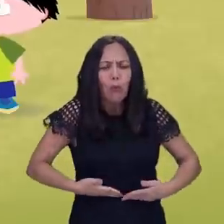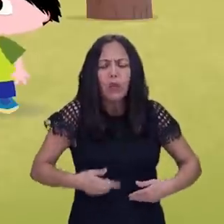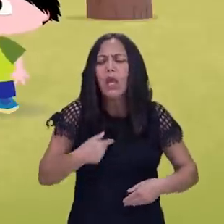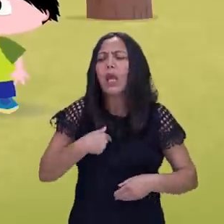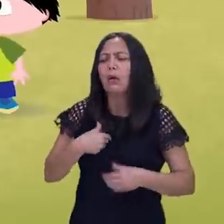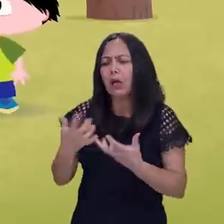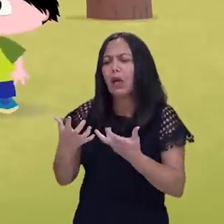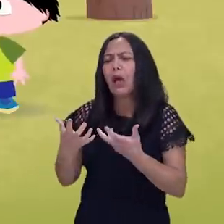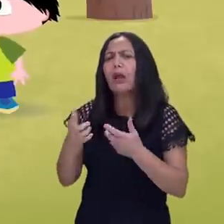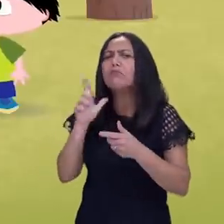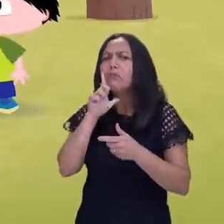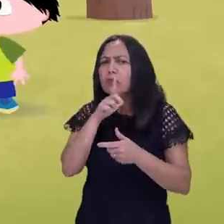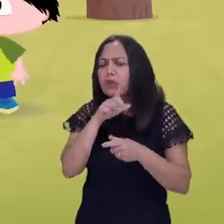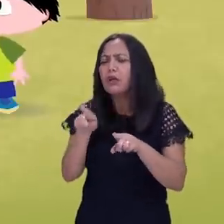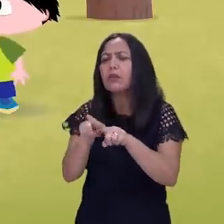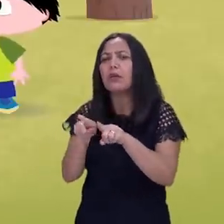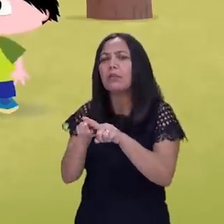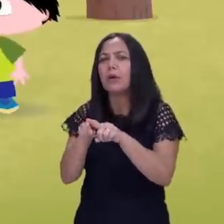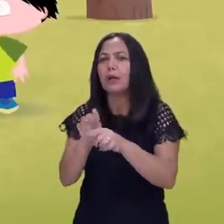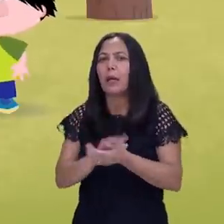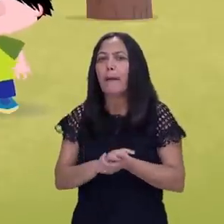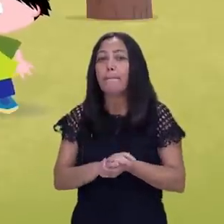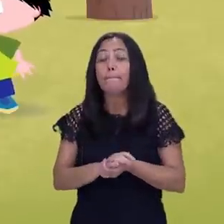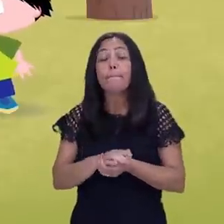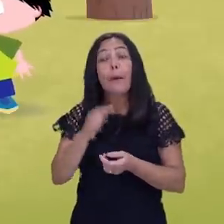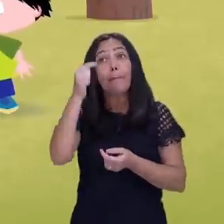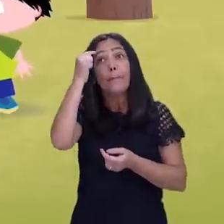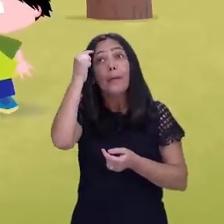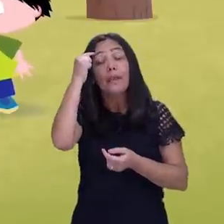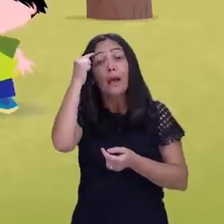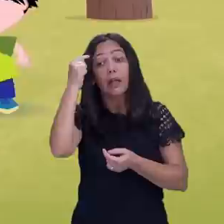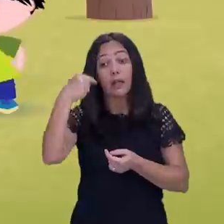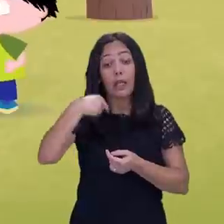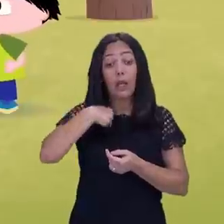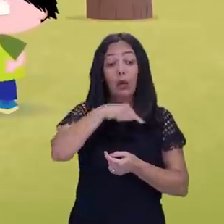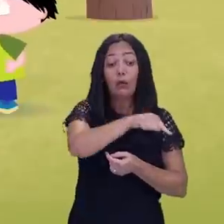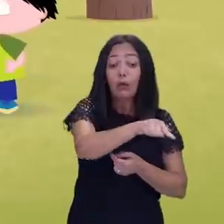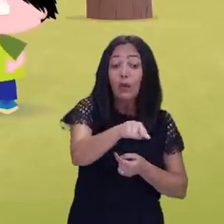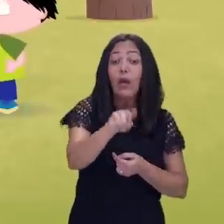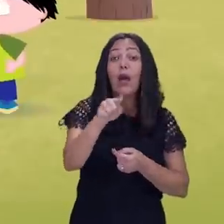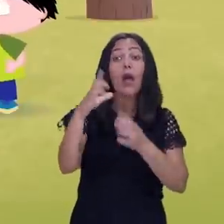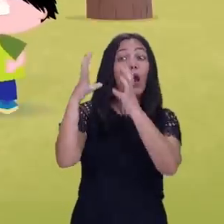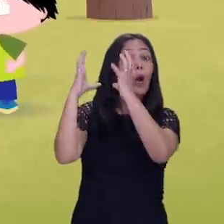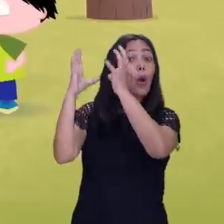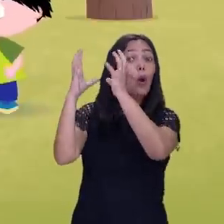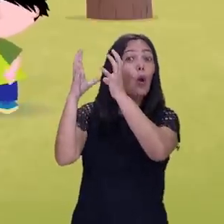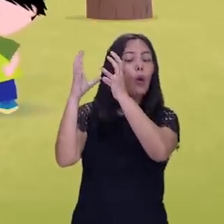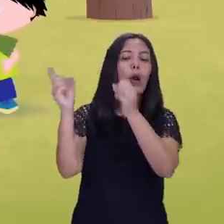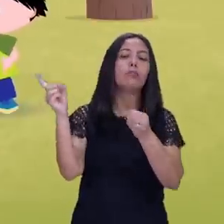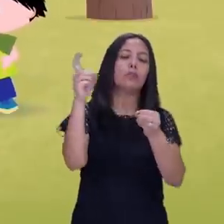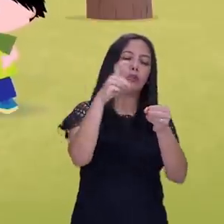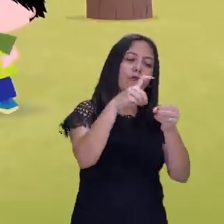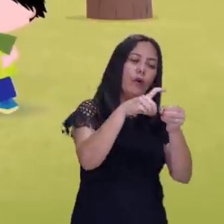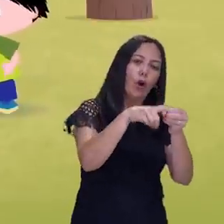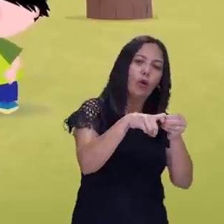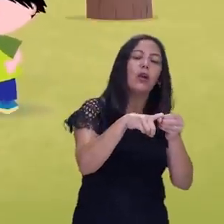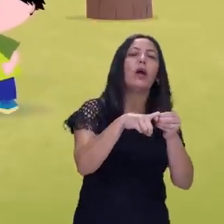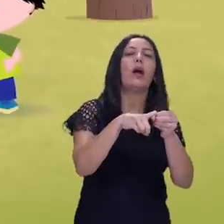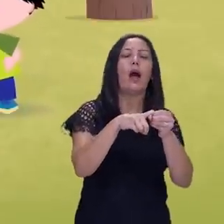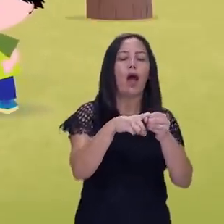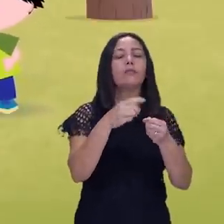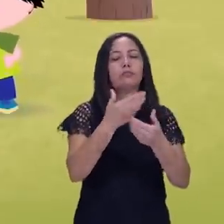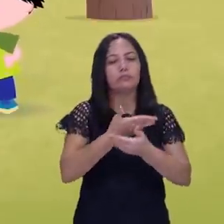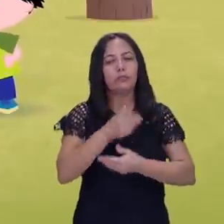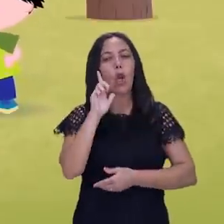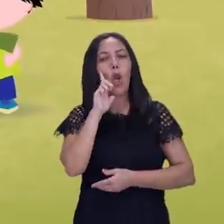Eu também queria tomar um lanche. Vamos fazer de conta que a gente era coco, tá? E quando a gente voltar, a gente vai tomar